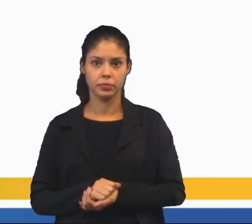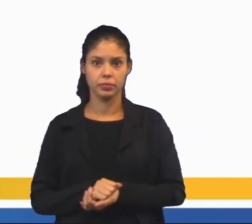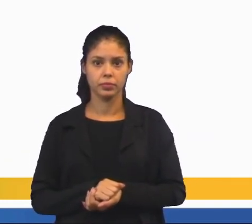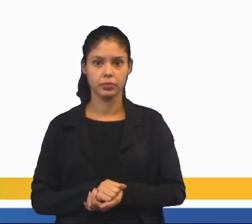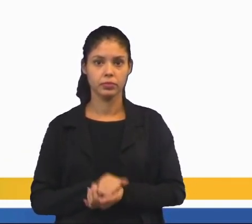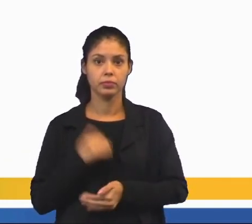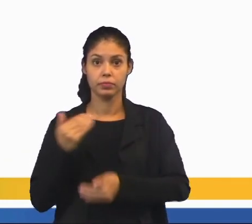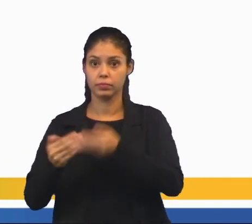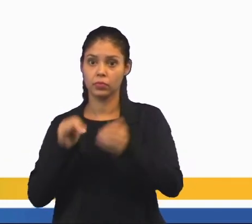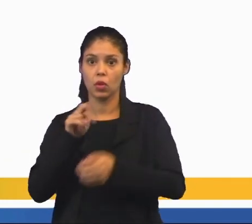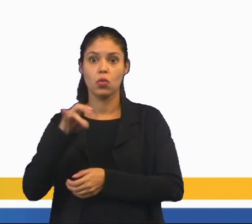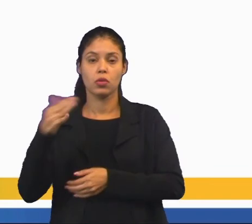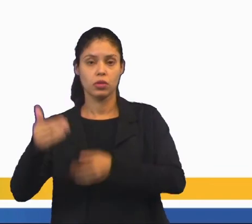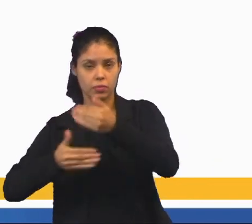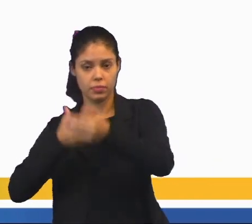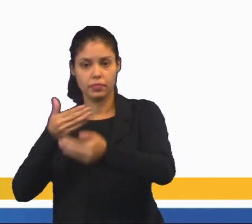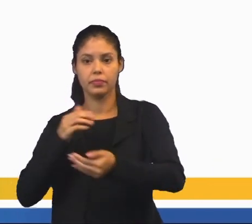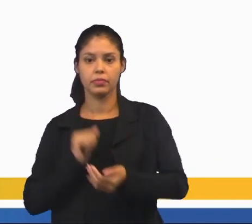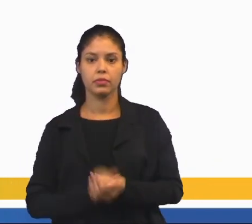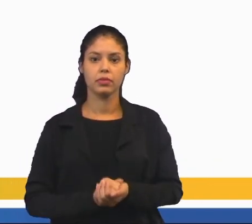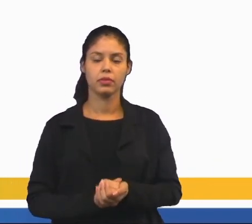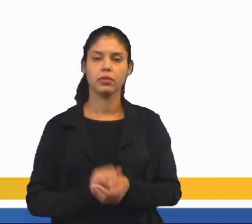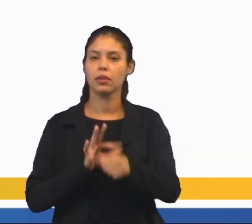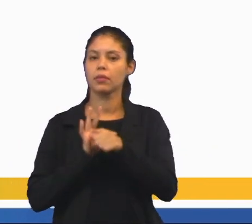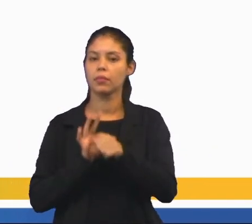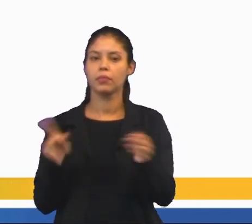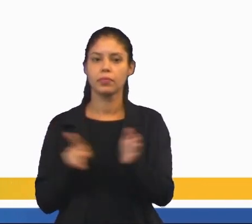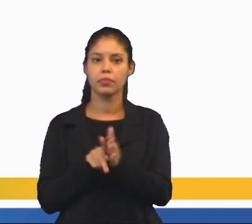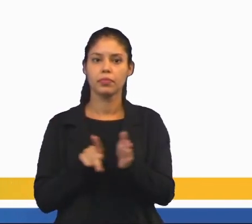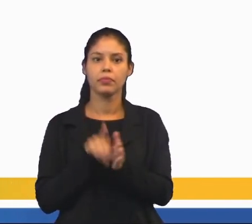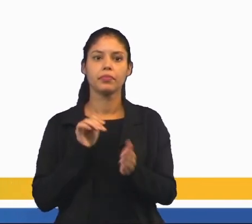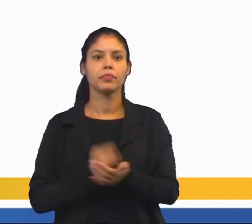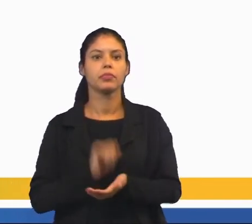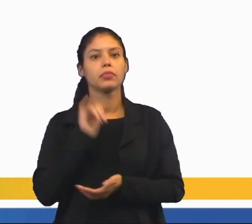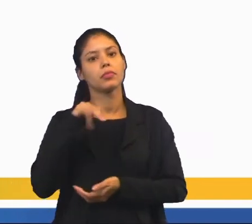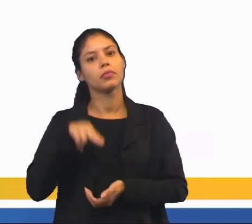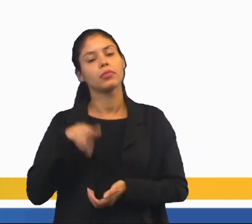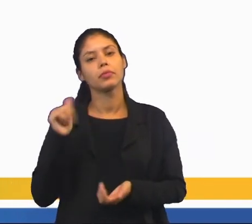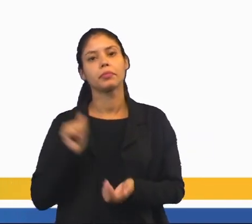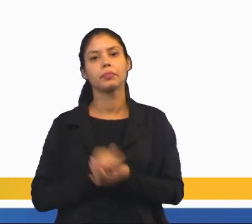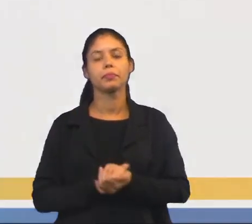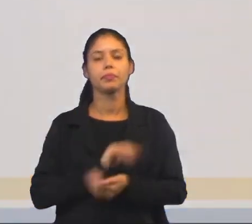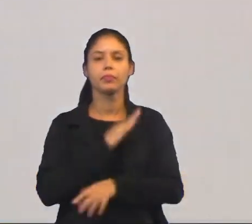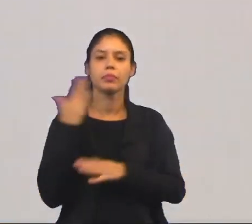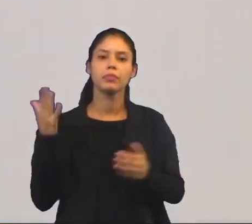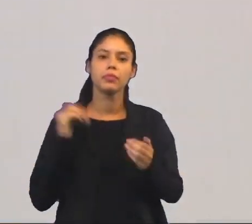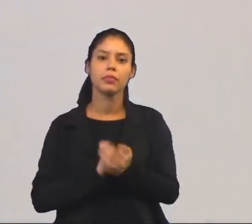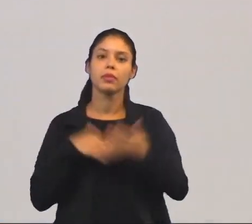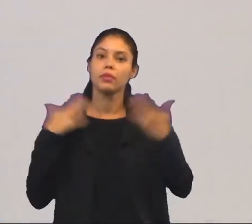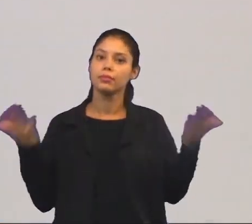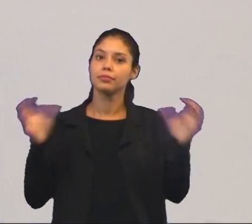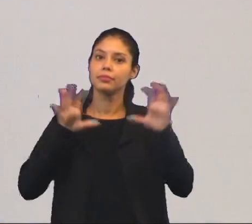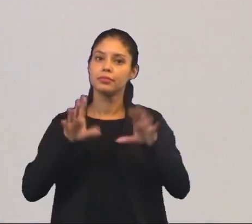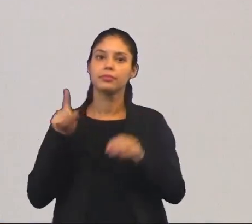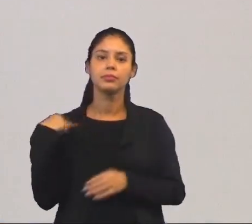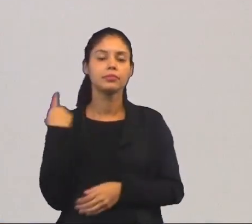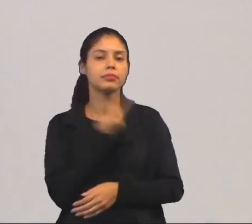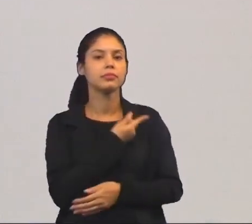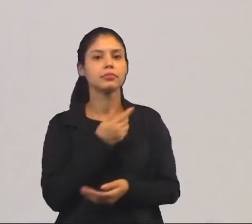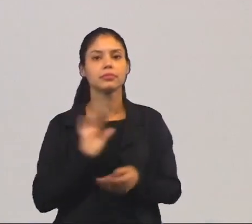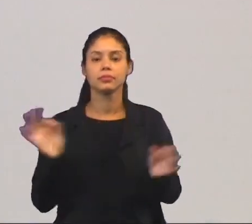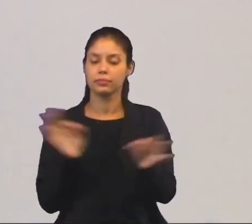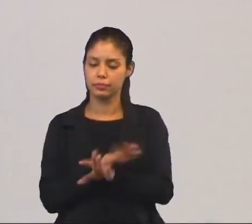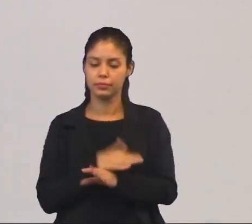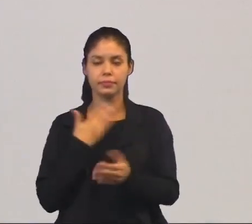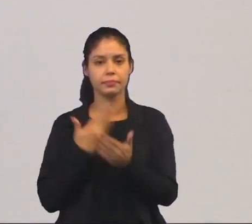Ele é um ultraprocessado e a carne é um alimento in natura. E com isso, turminha, nós